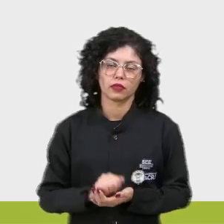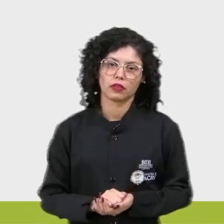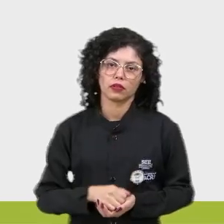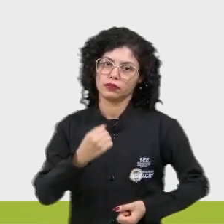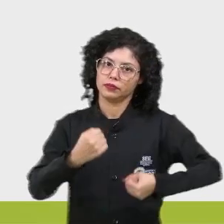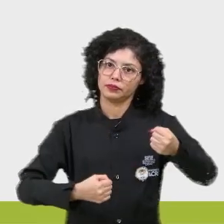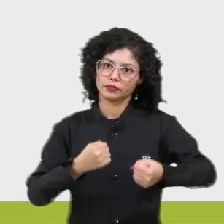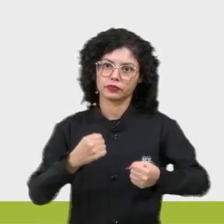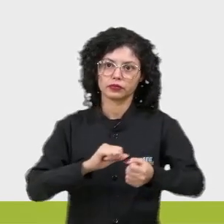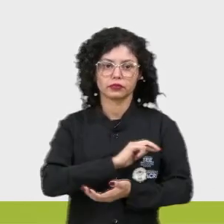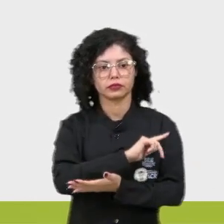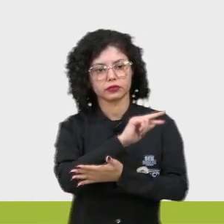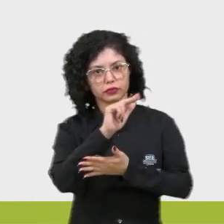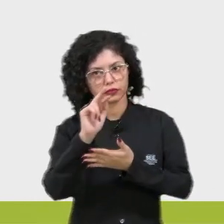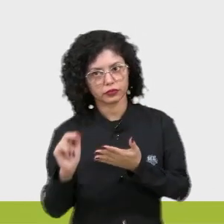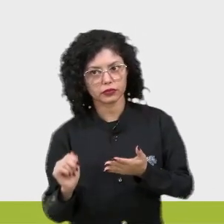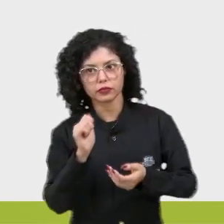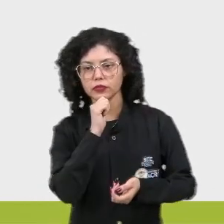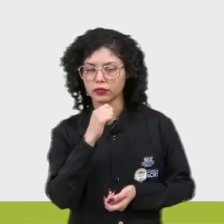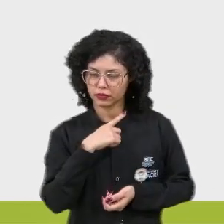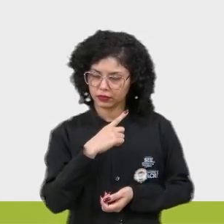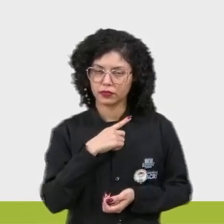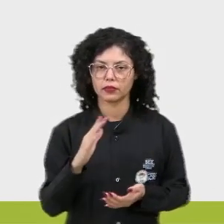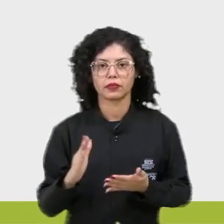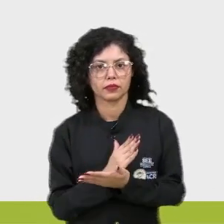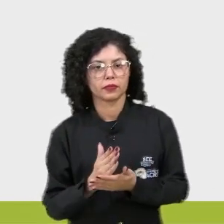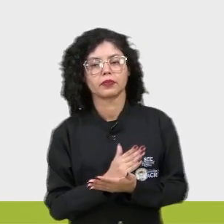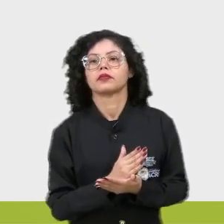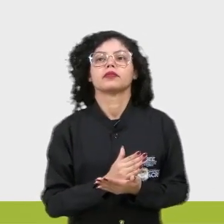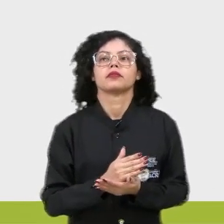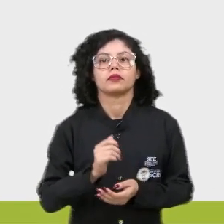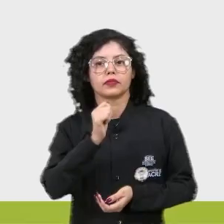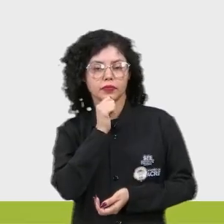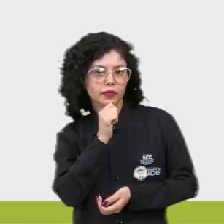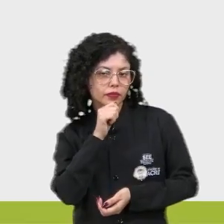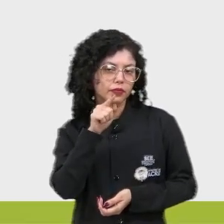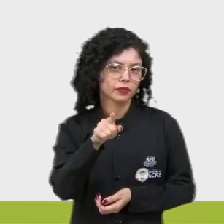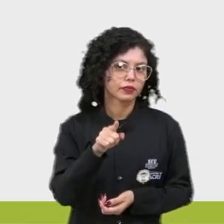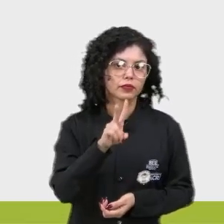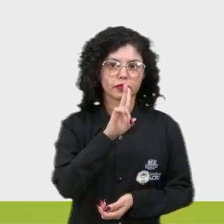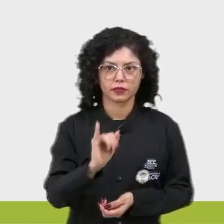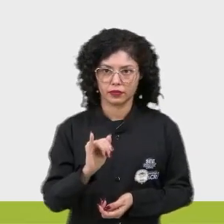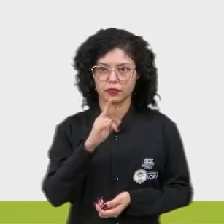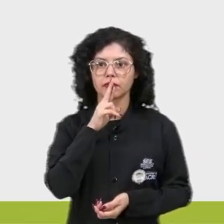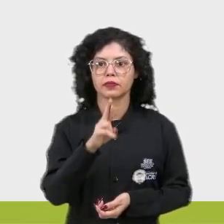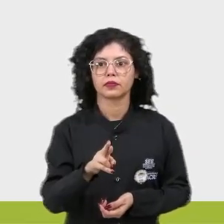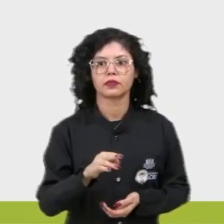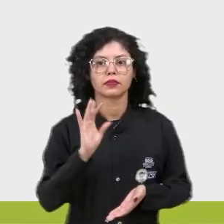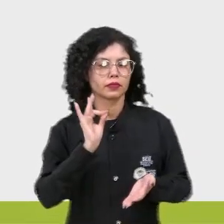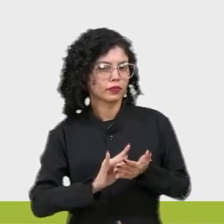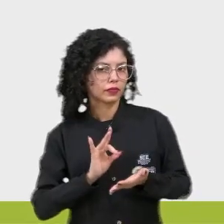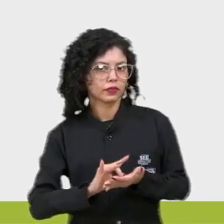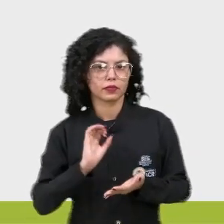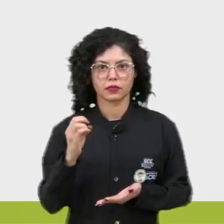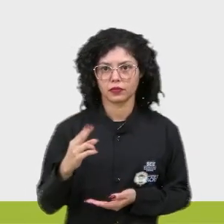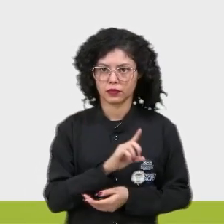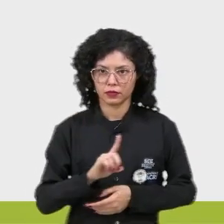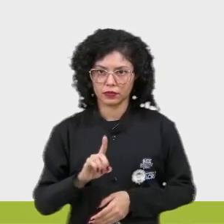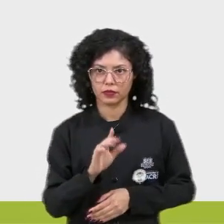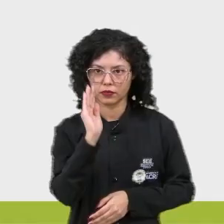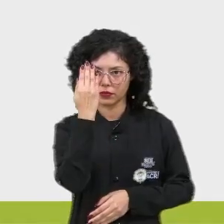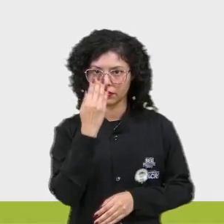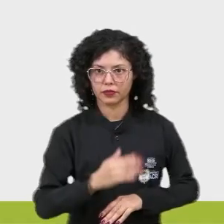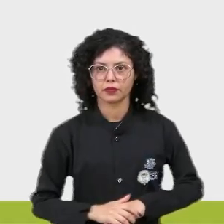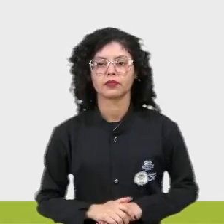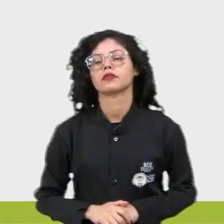de transporte que o Brasil tem, né? Colocando algumas afirmativas que você vai aí falar se é verdadeiro ou falso,